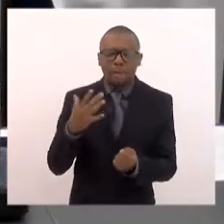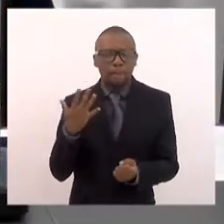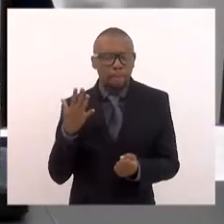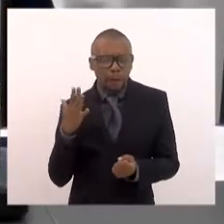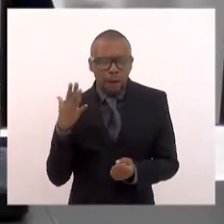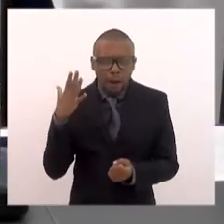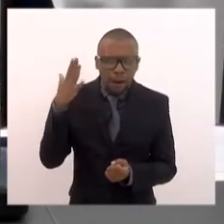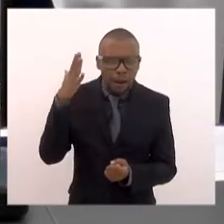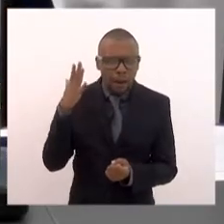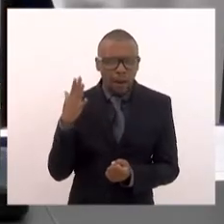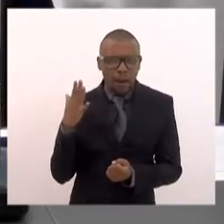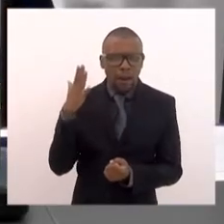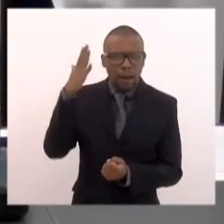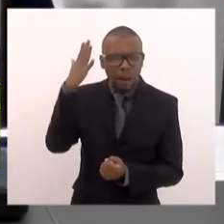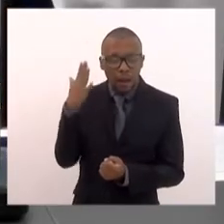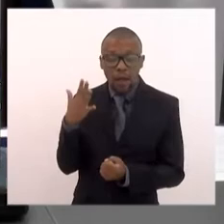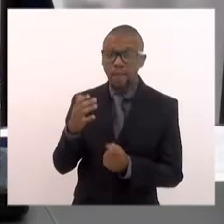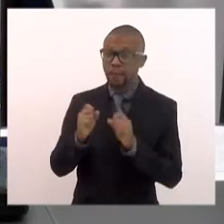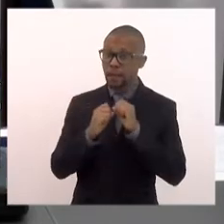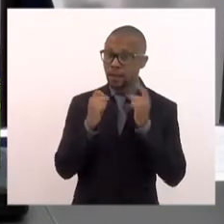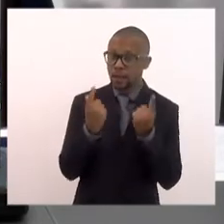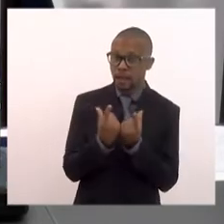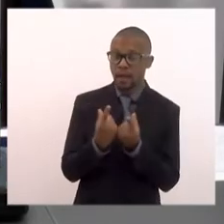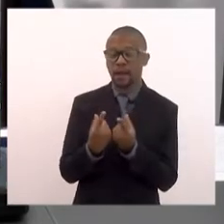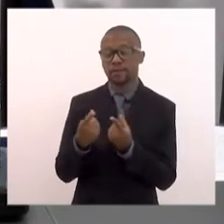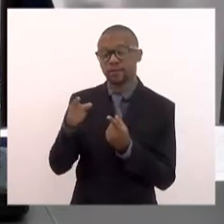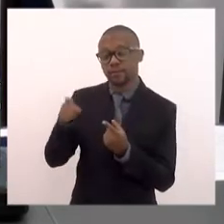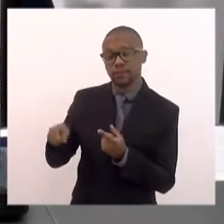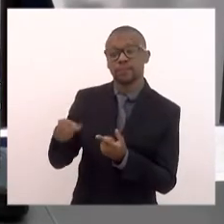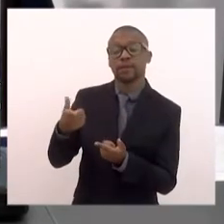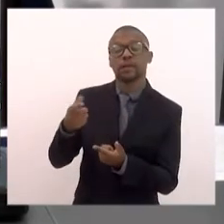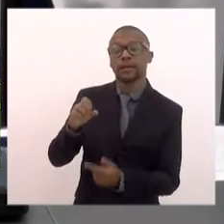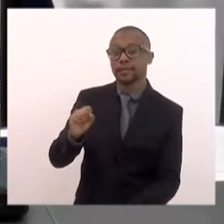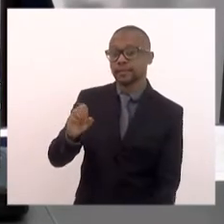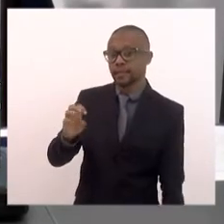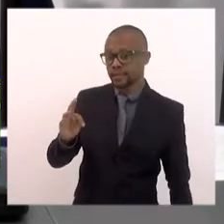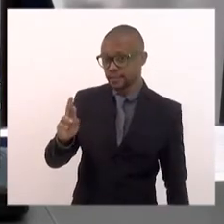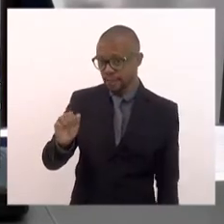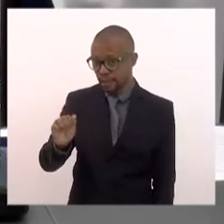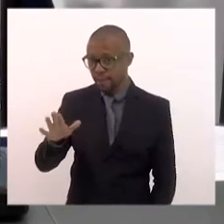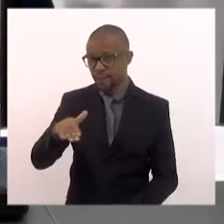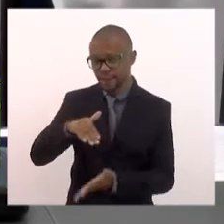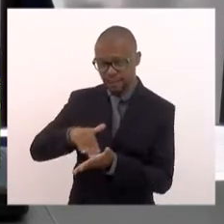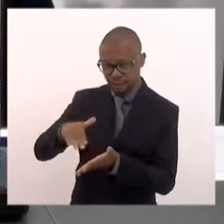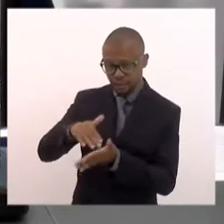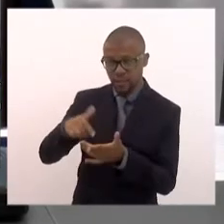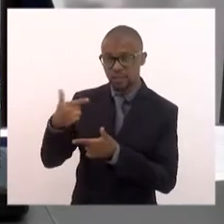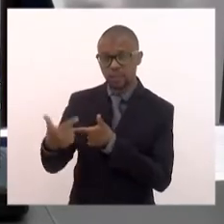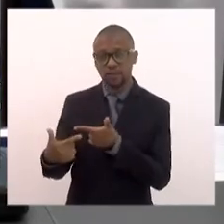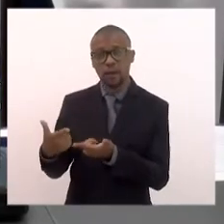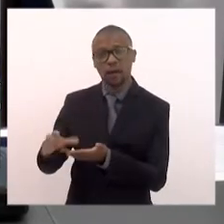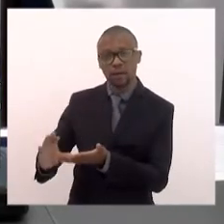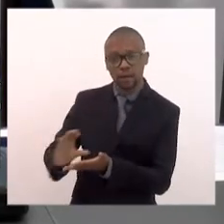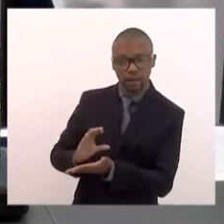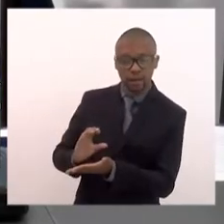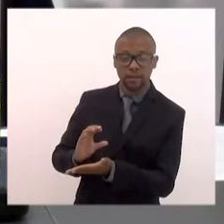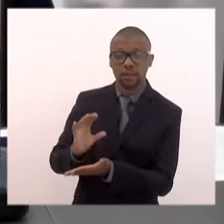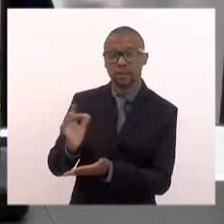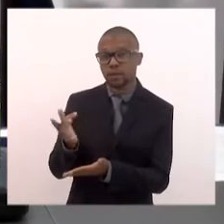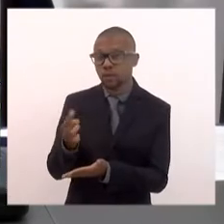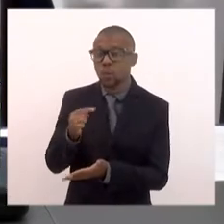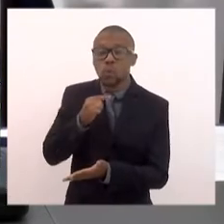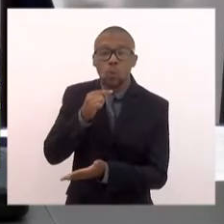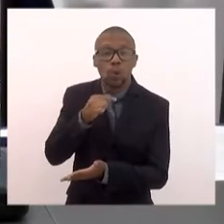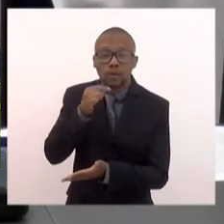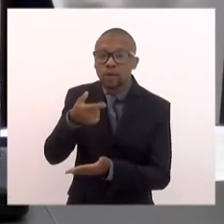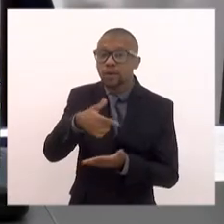pela Alerj, pela Cetrab, à época, mas não conseguimos garantir, no auge da pandemia, um